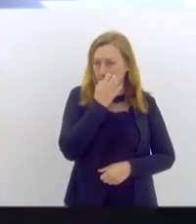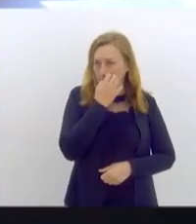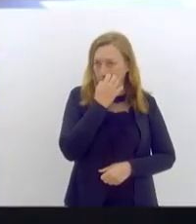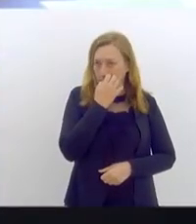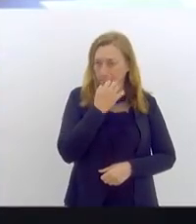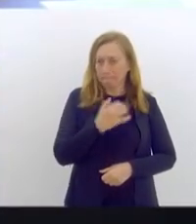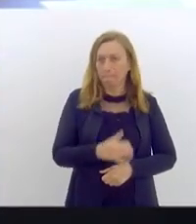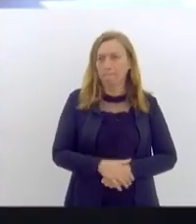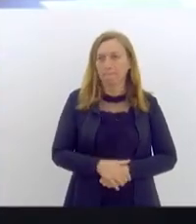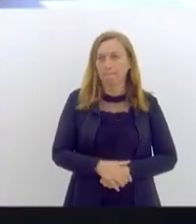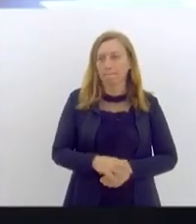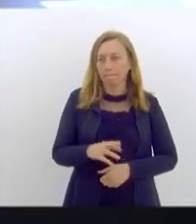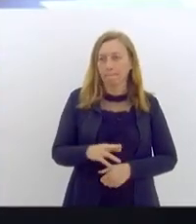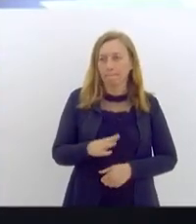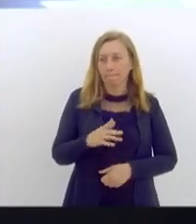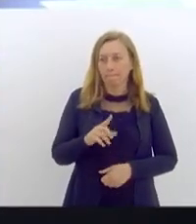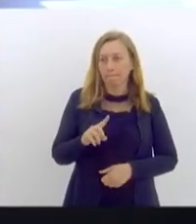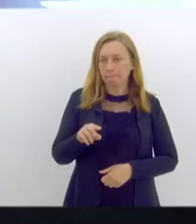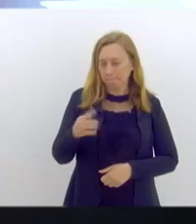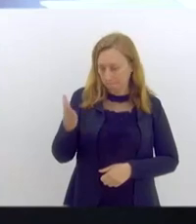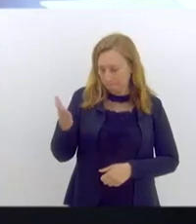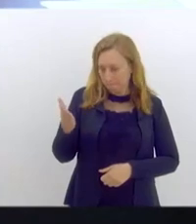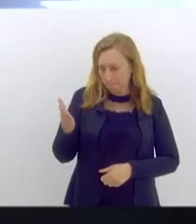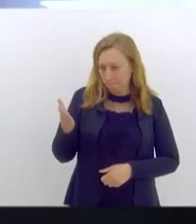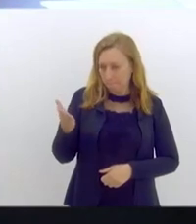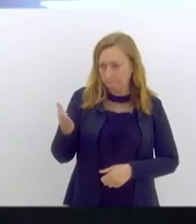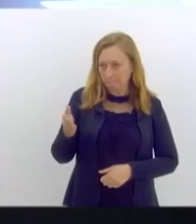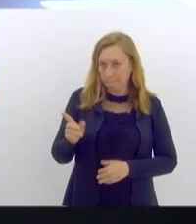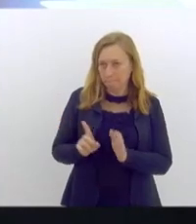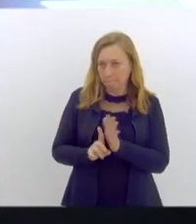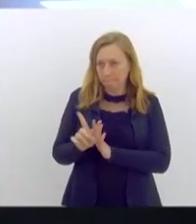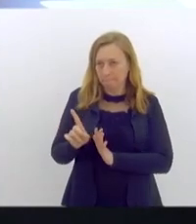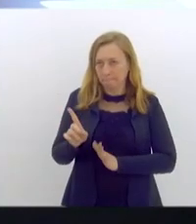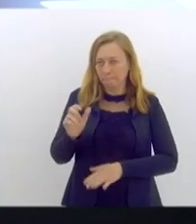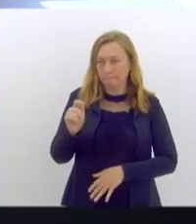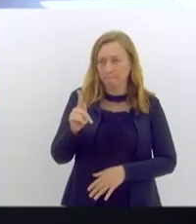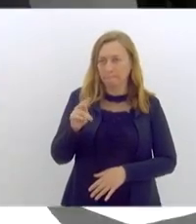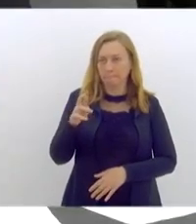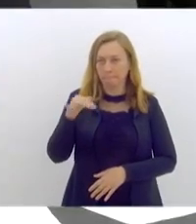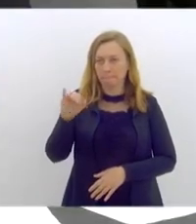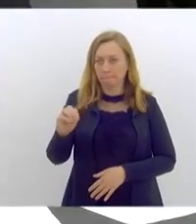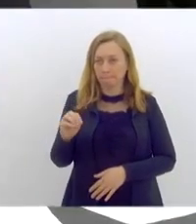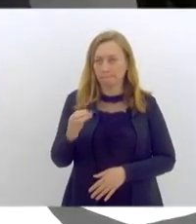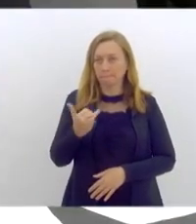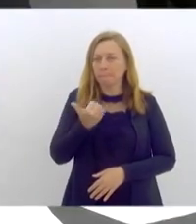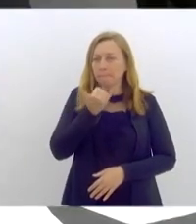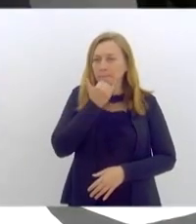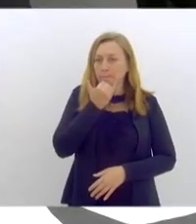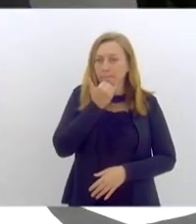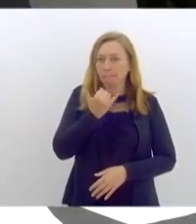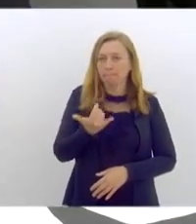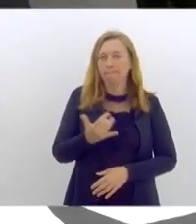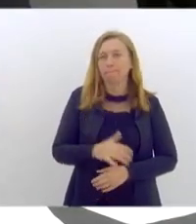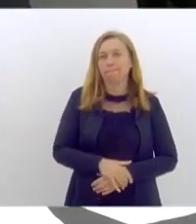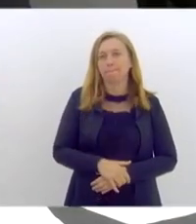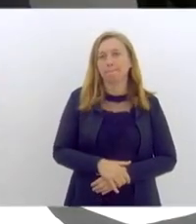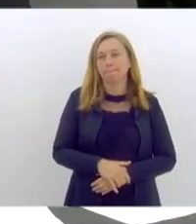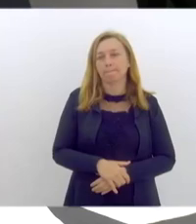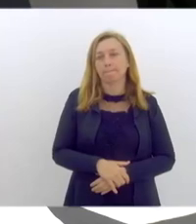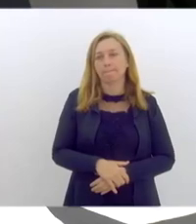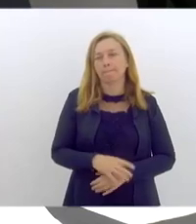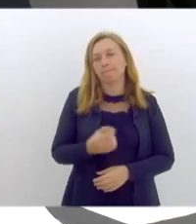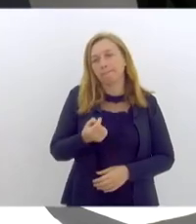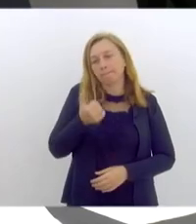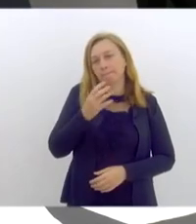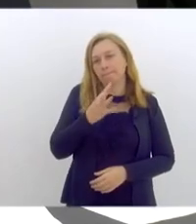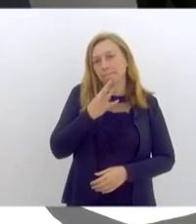a senhora por favor depois eu respondo A pergunta foi Desculpa até a minha conhecimento